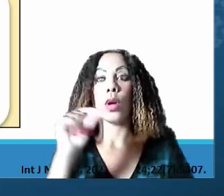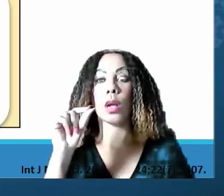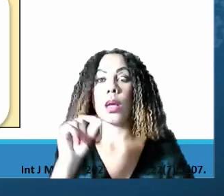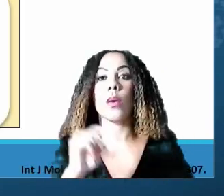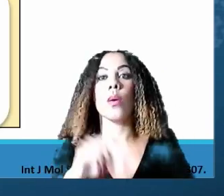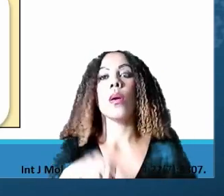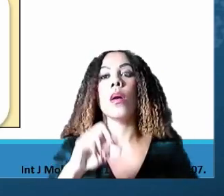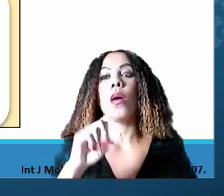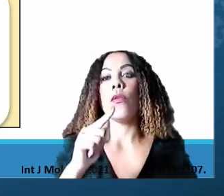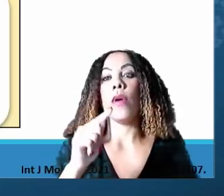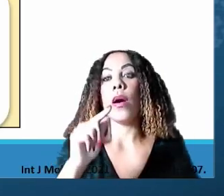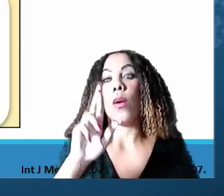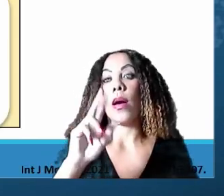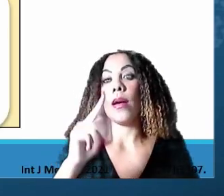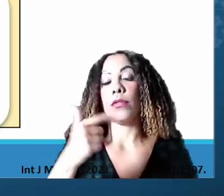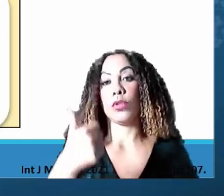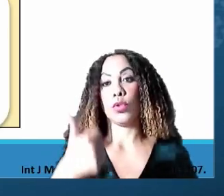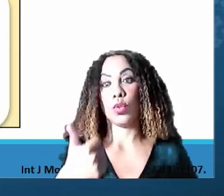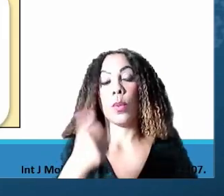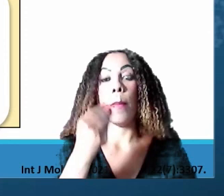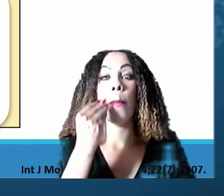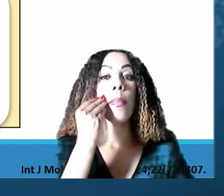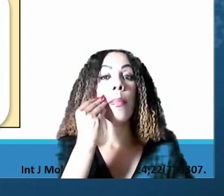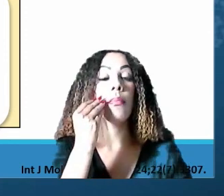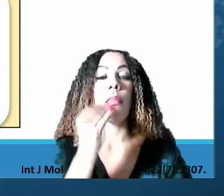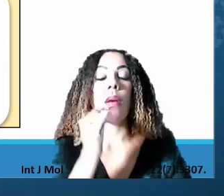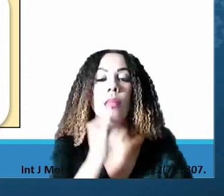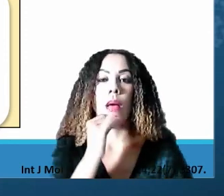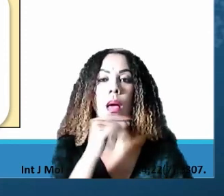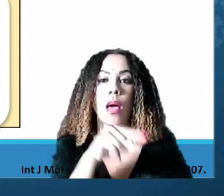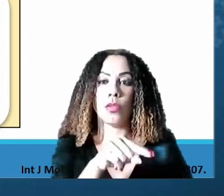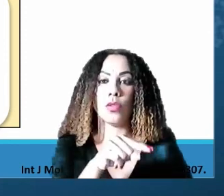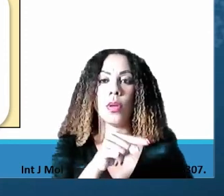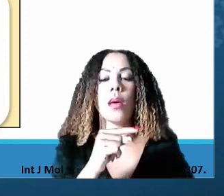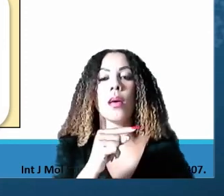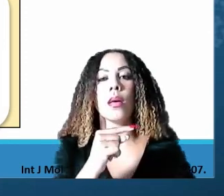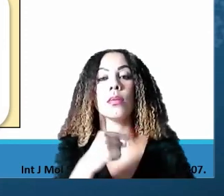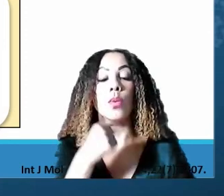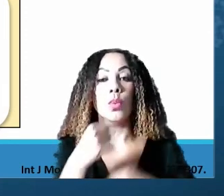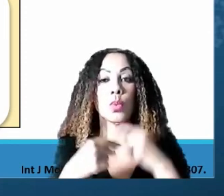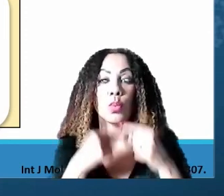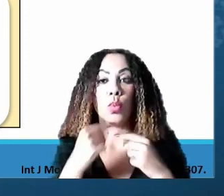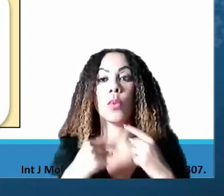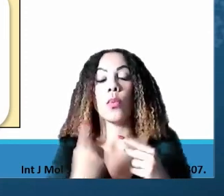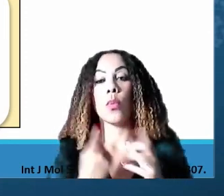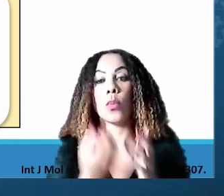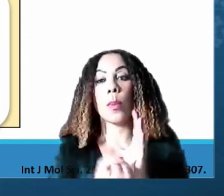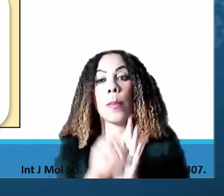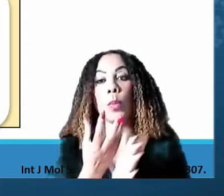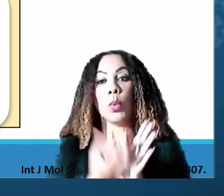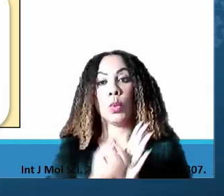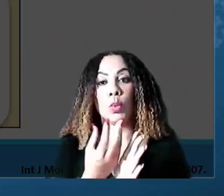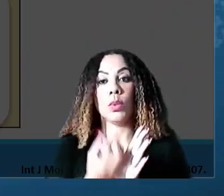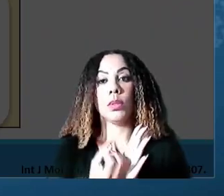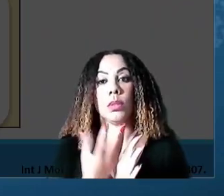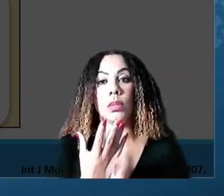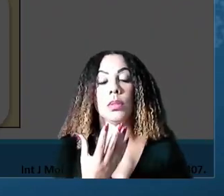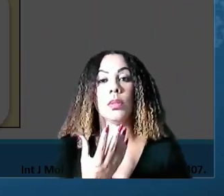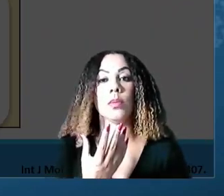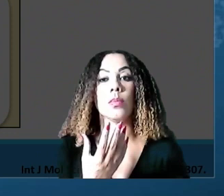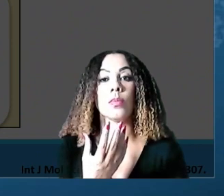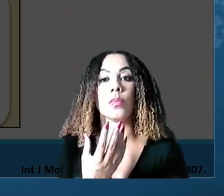para testar essa hipótese, né, e nós produzimos,